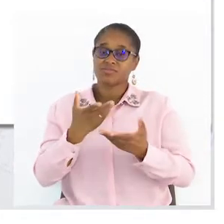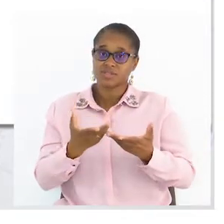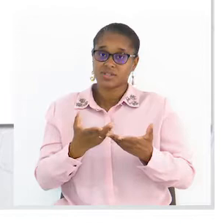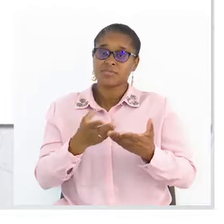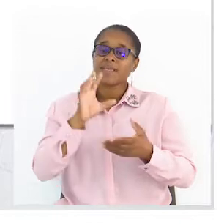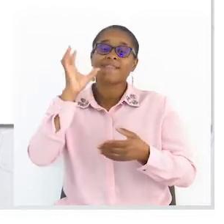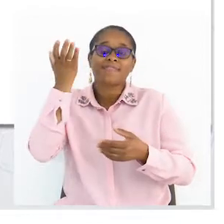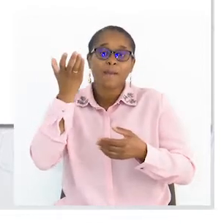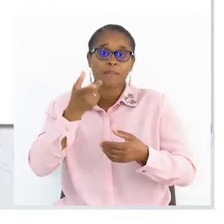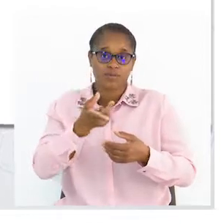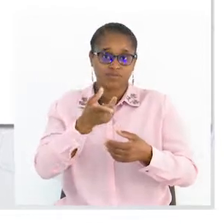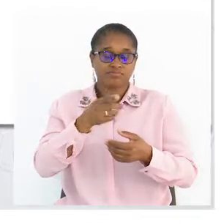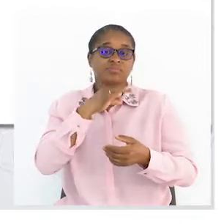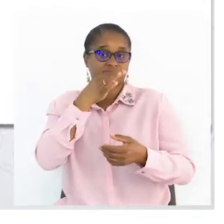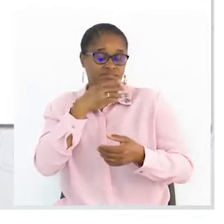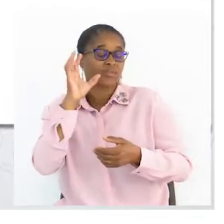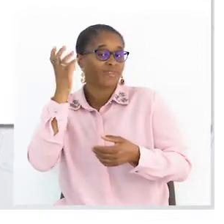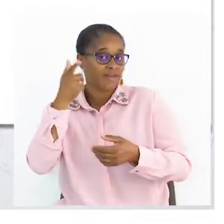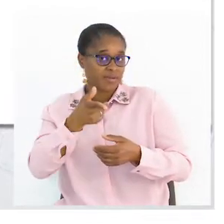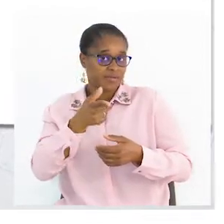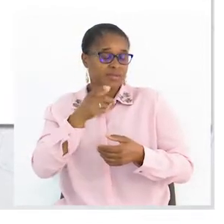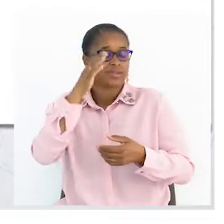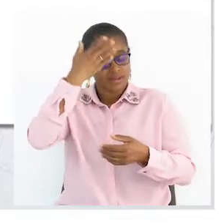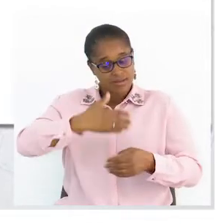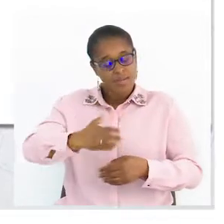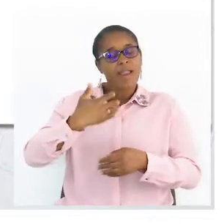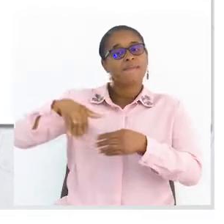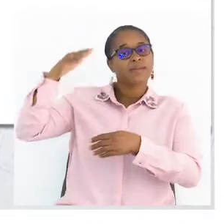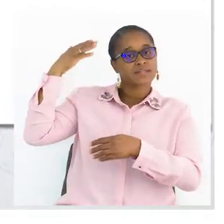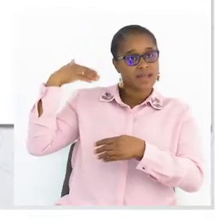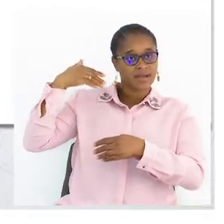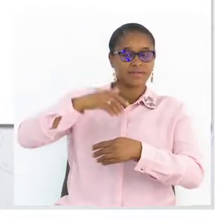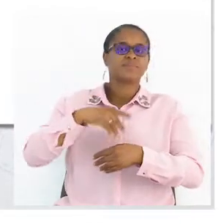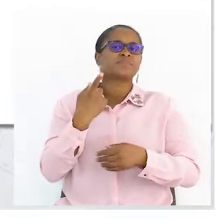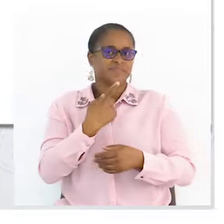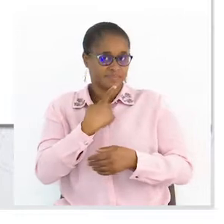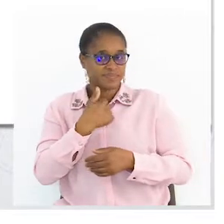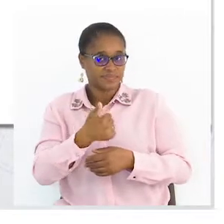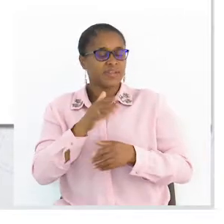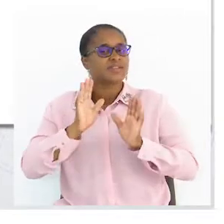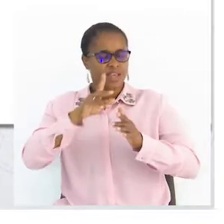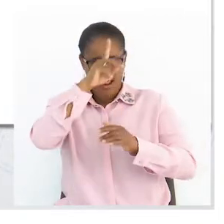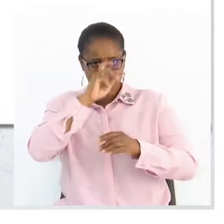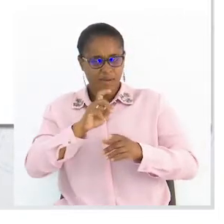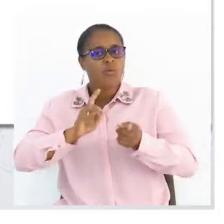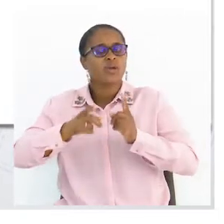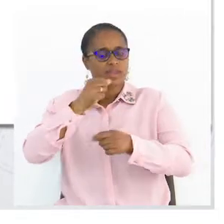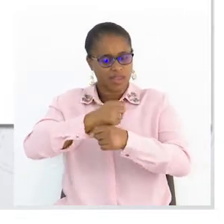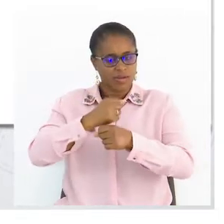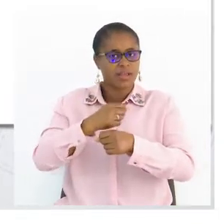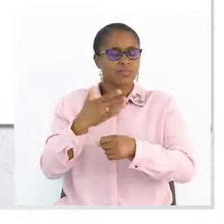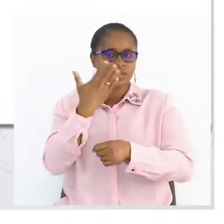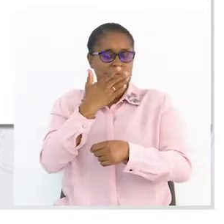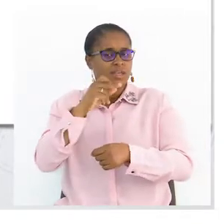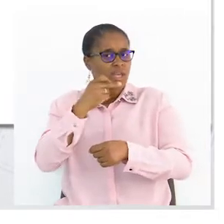de tempo, a que se refere o tempo, neste caso, na semana passada. Muito bem, meninos, já lembraram do que viram nos anos